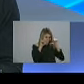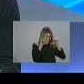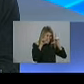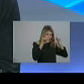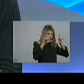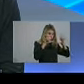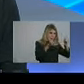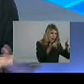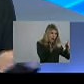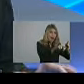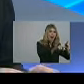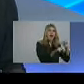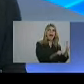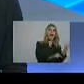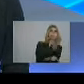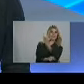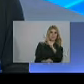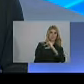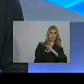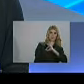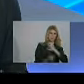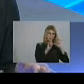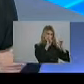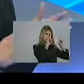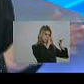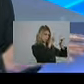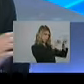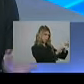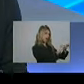isso e informar para a polícia e informar também para